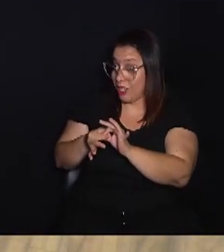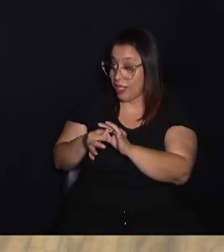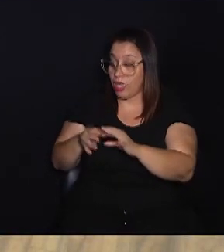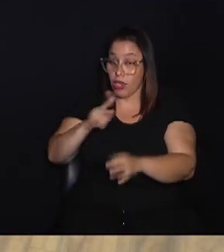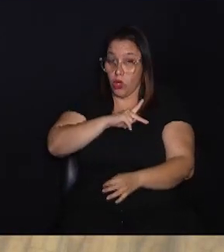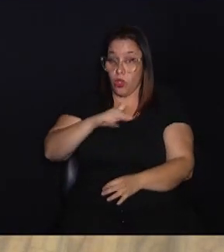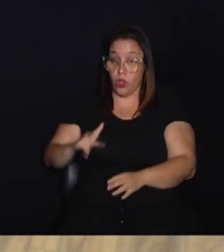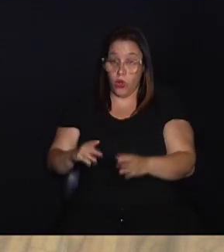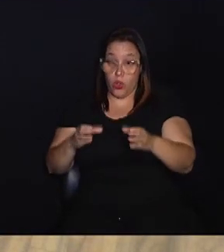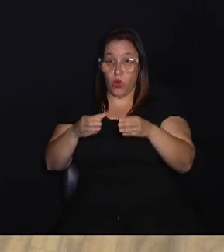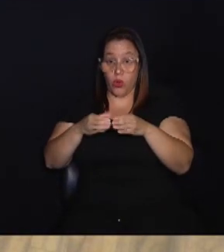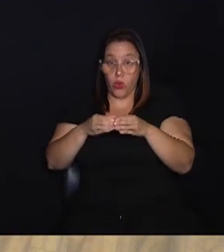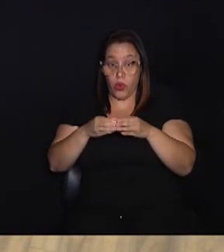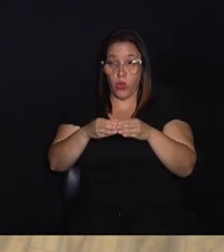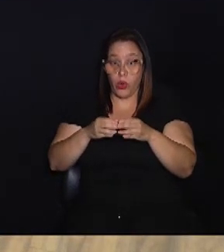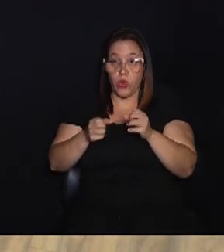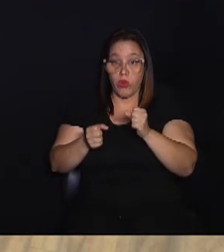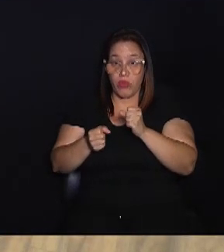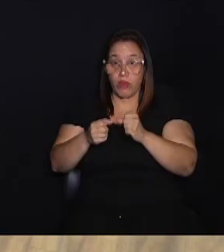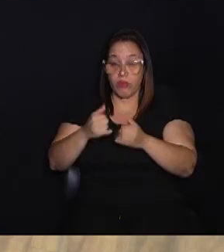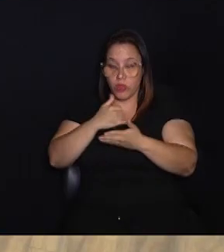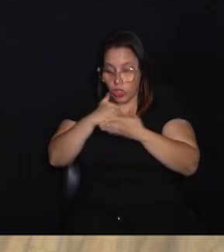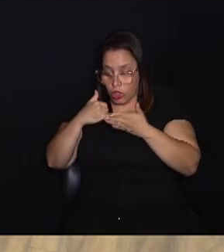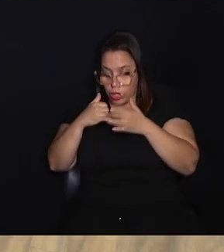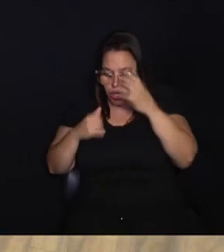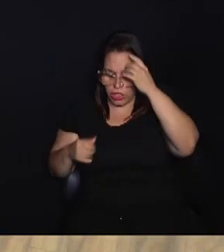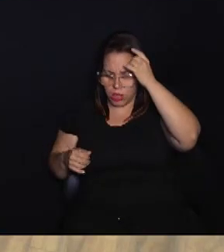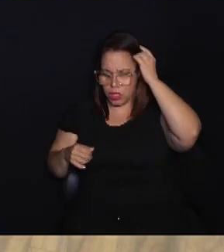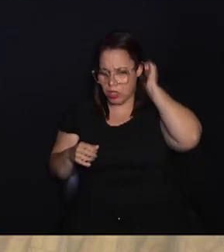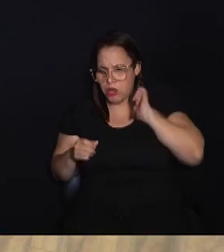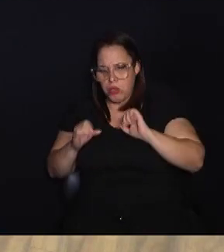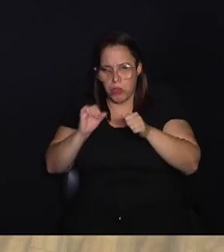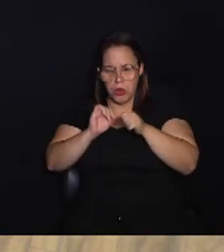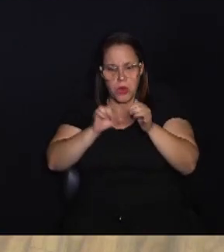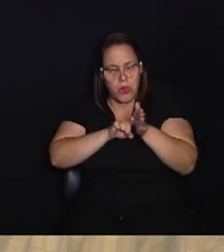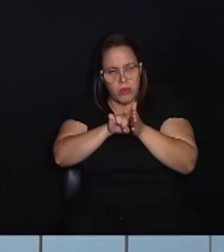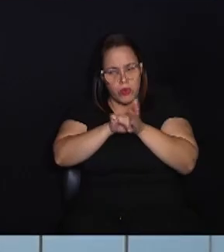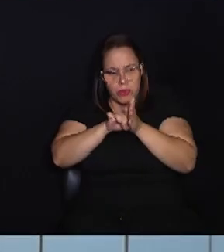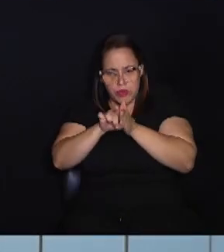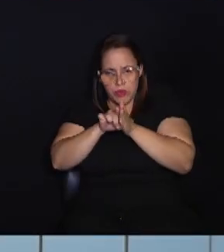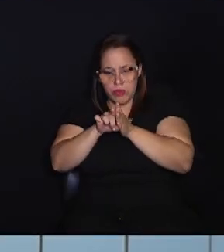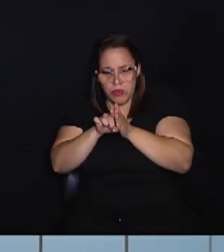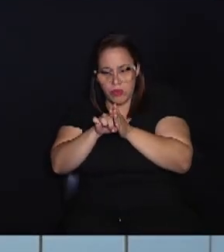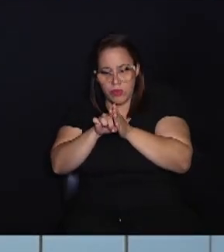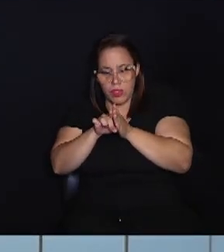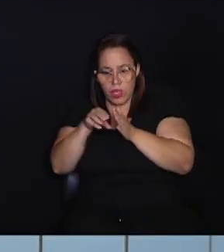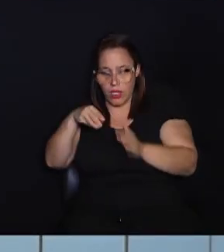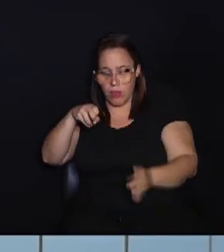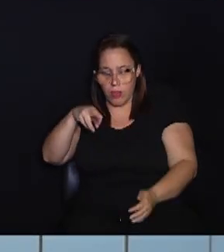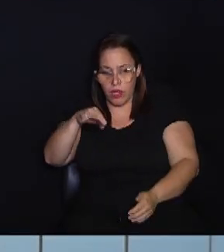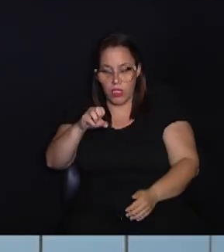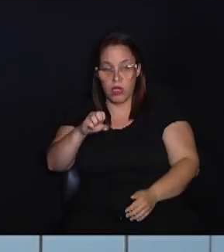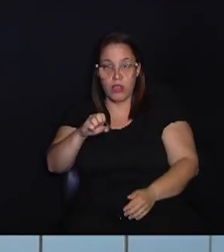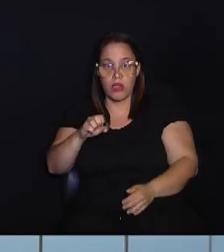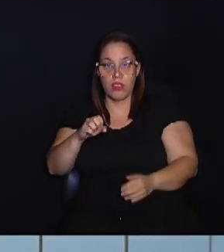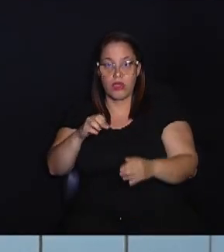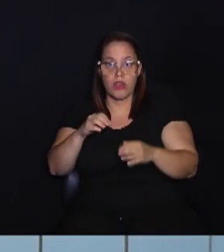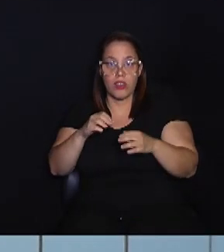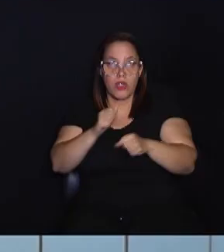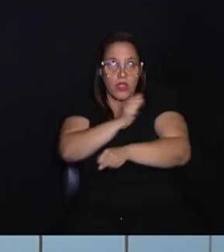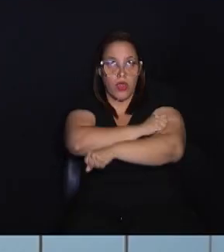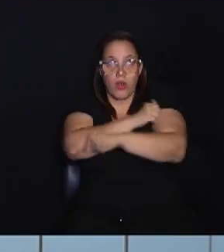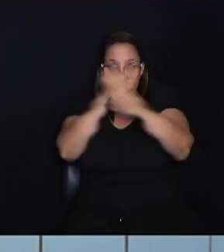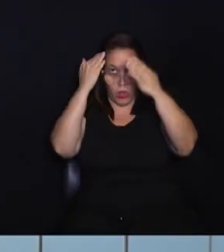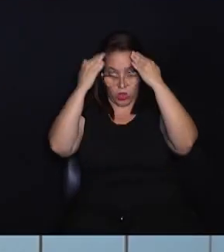do COMEN, Conselho Municipal de Entorpecentes, nós fizemos uma pesquisa com a Meire Soldeira, era estudante de psicologia